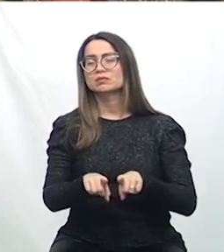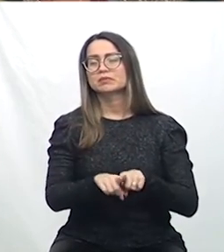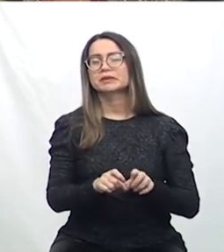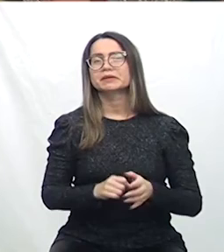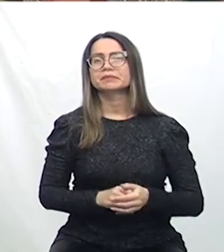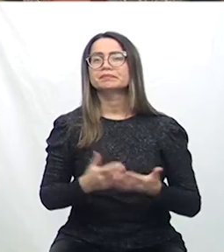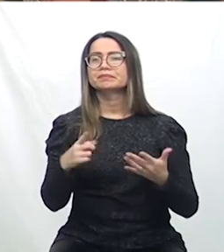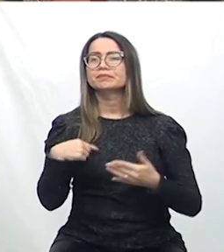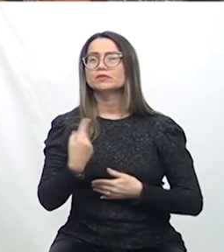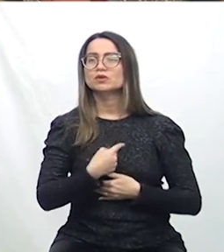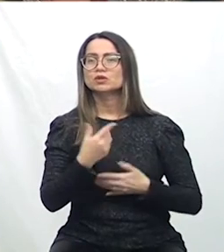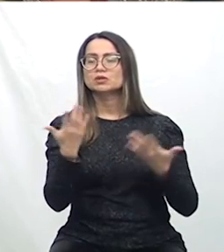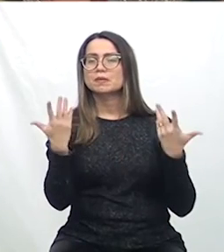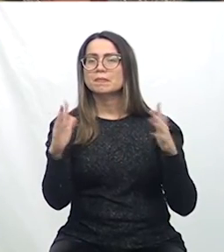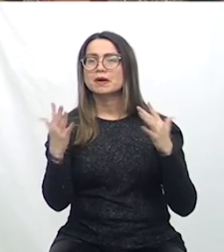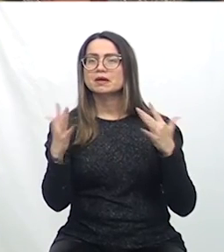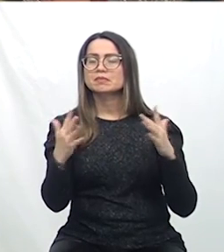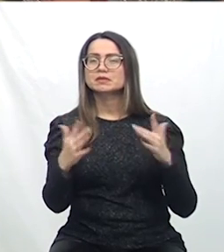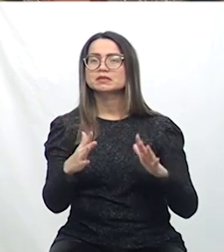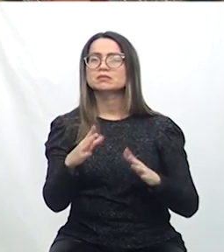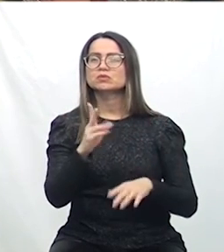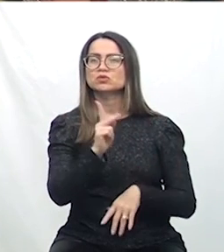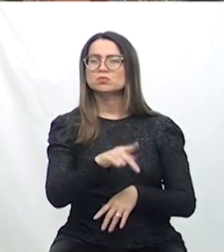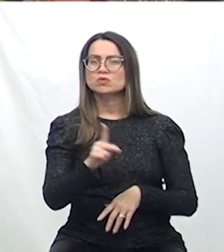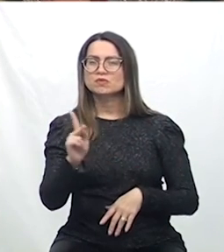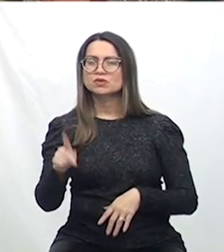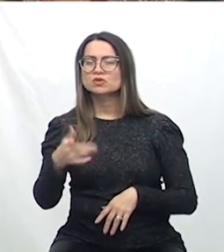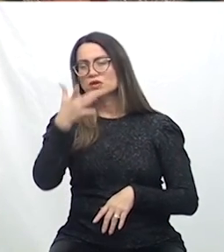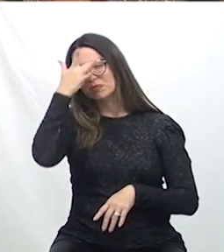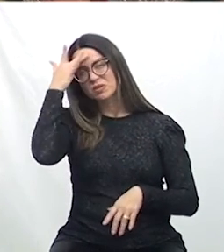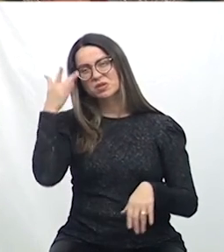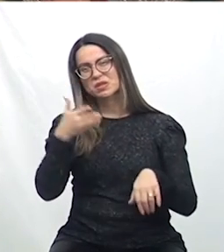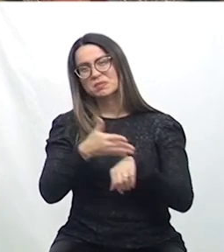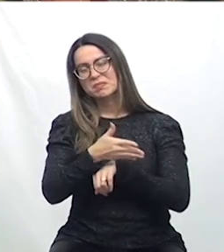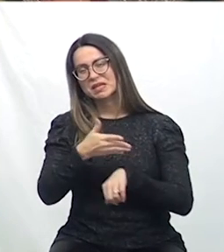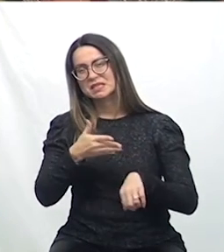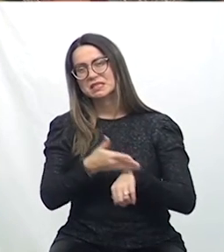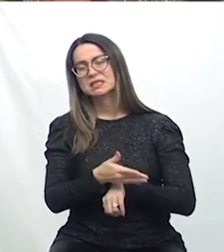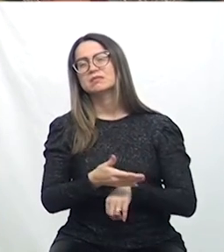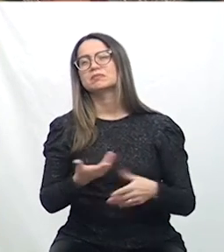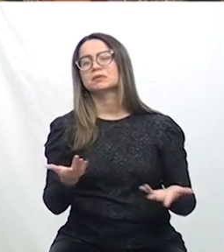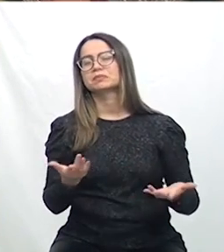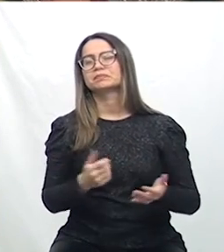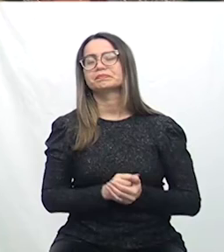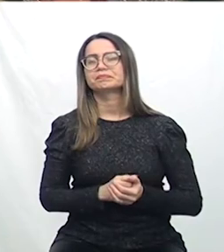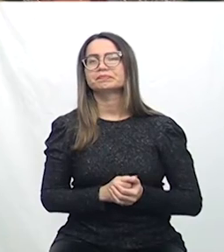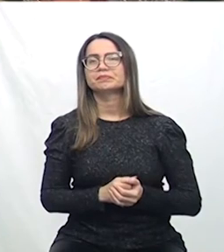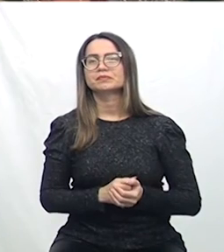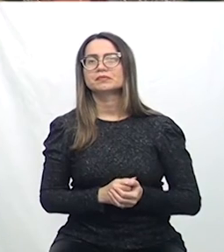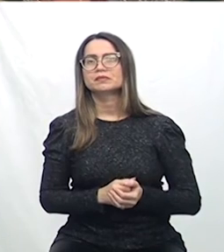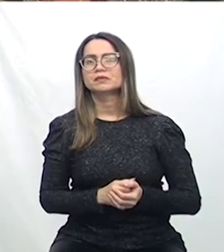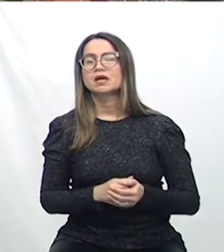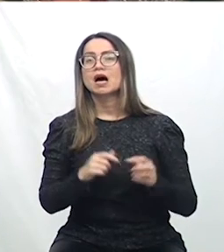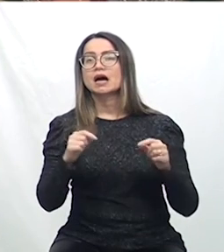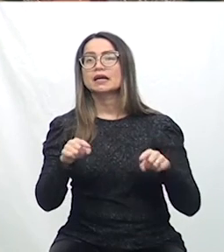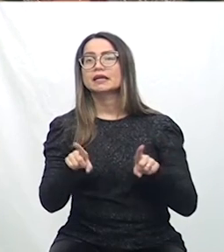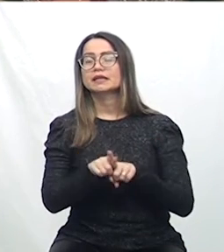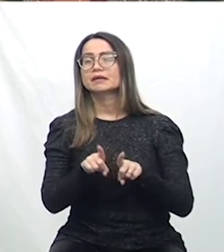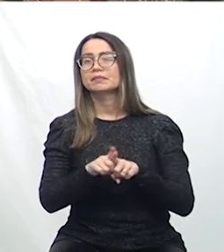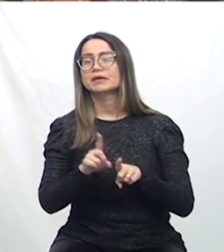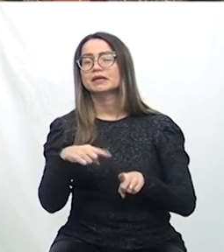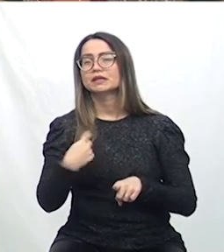a todos os técnicos, a todos os envolvidos nesta moção. Aqui a gente representa todos